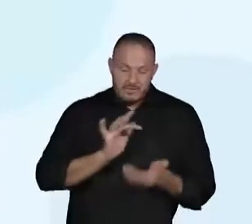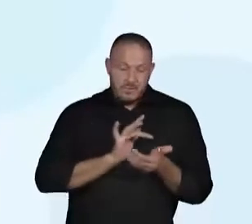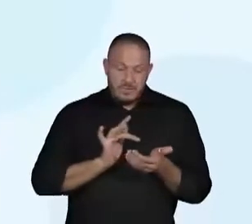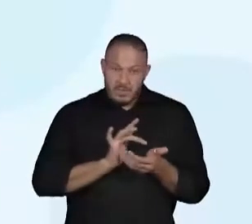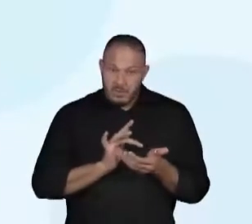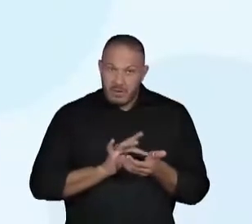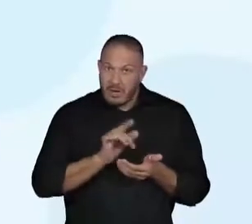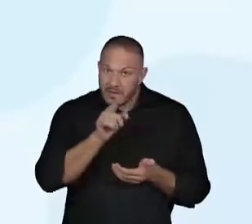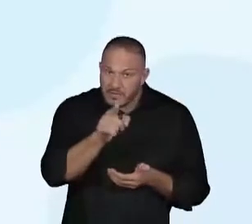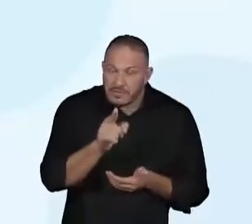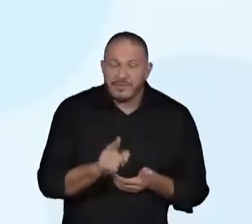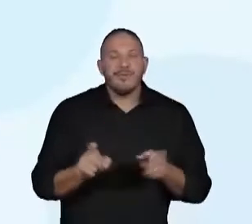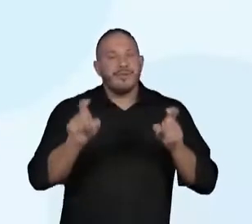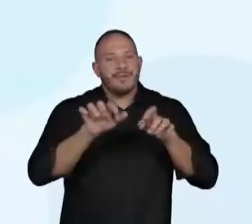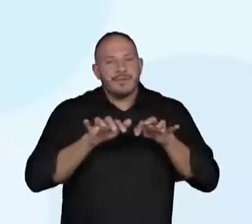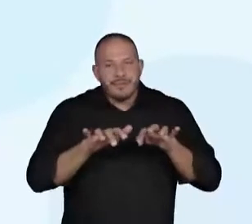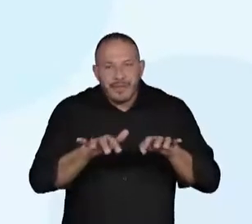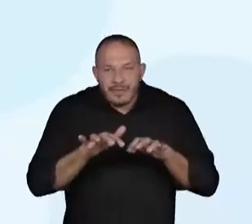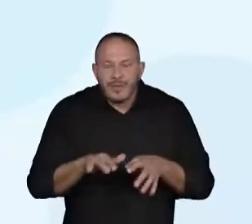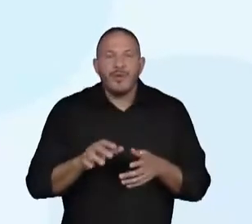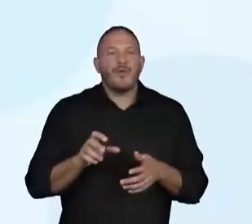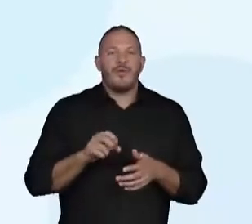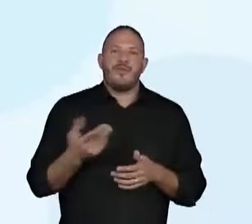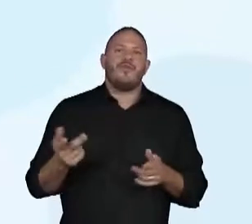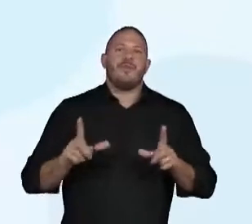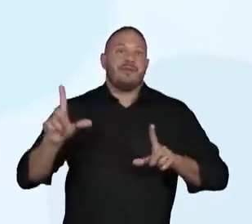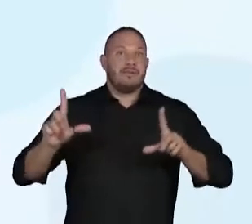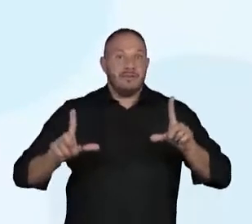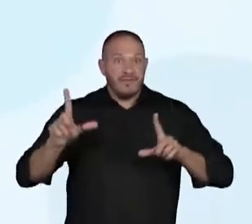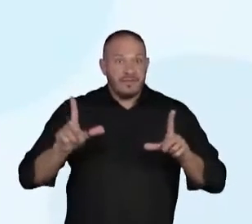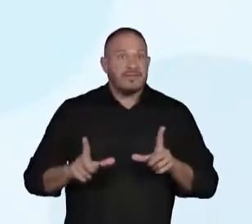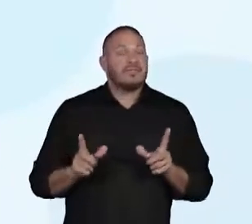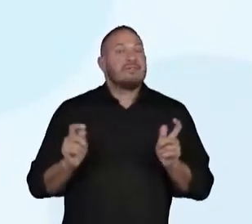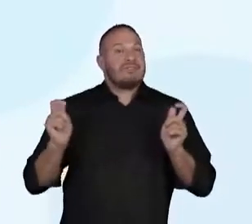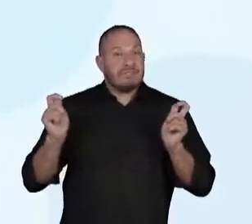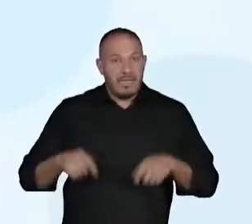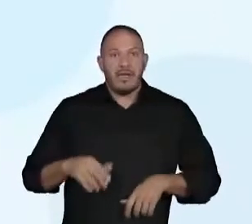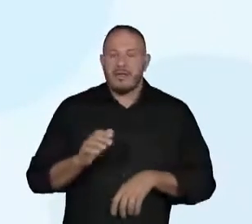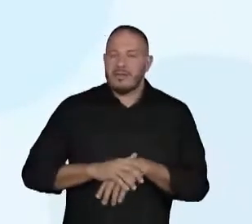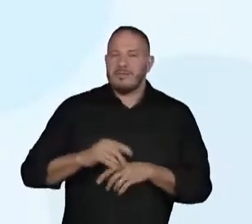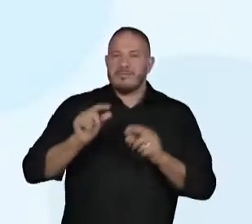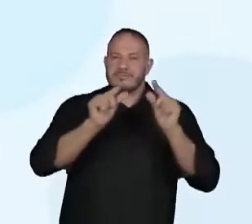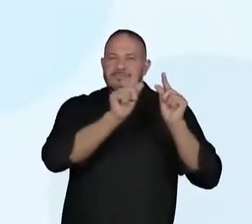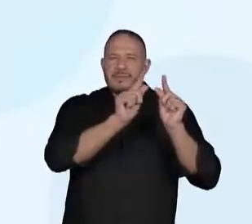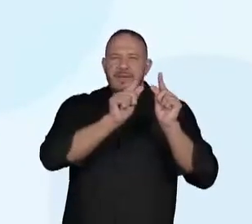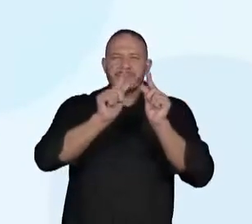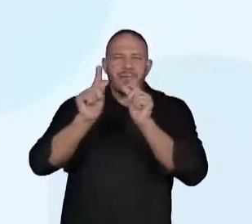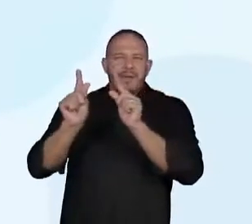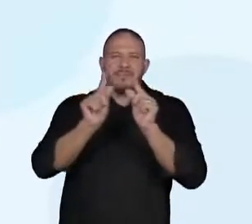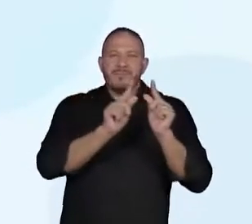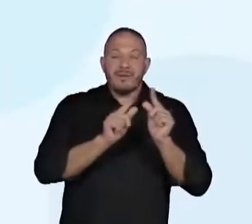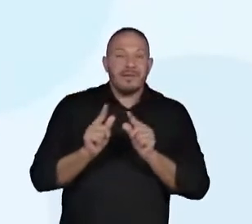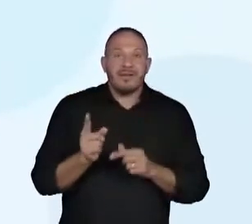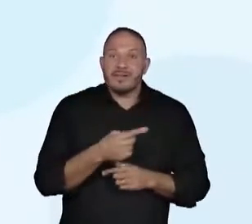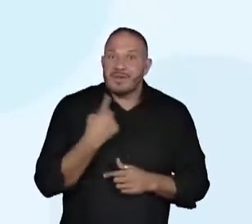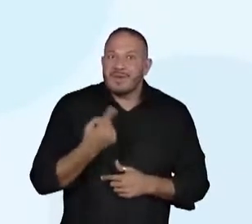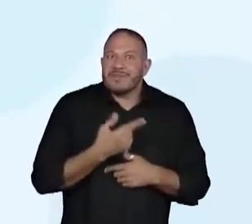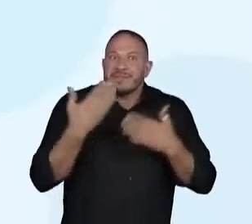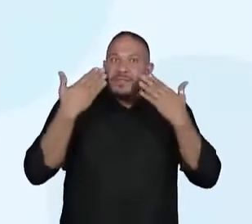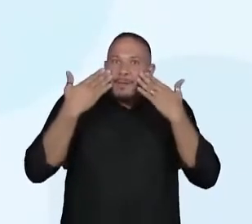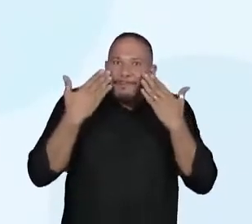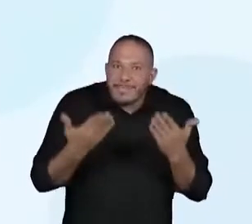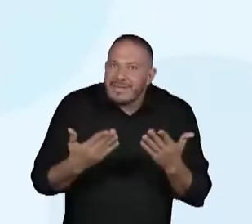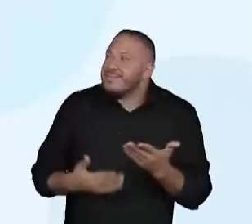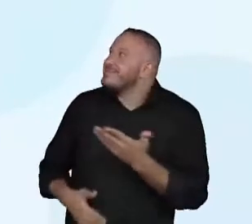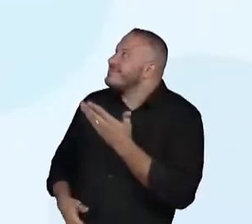do computador ou da televisão, são pixels que estão levando a nossa imagem